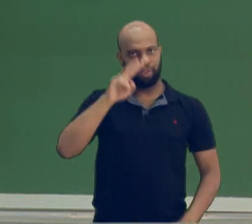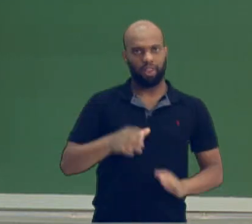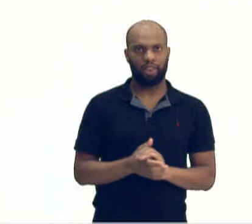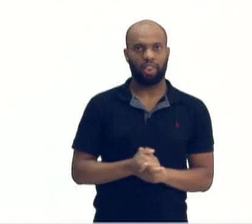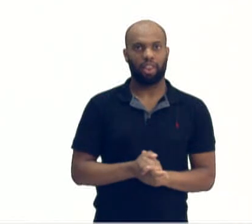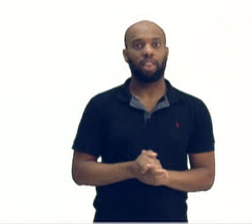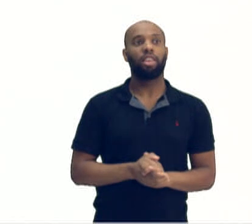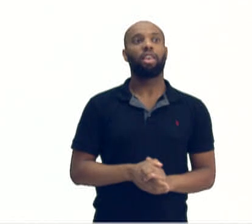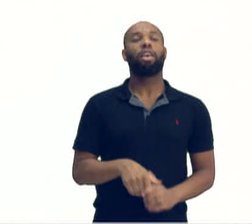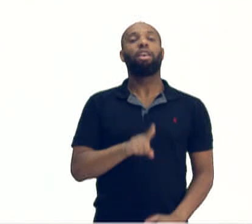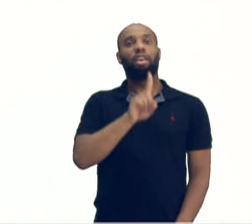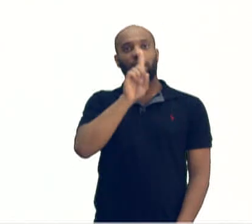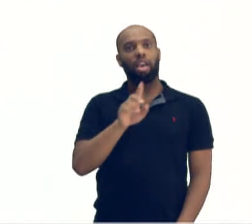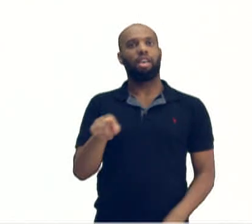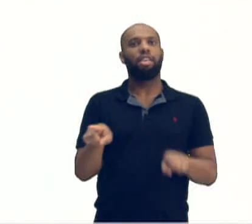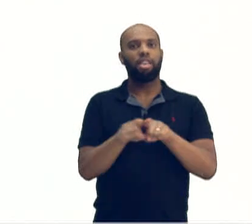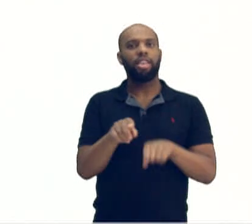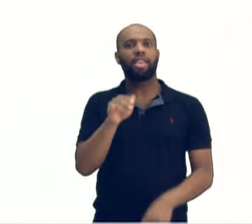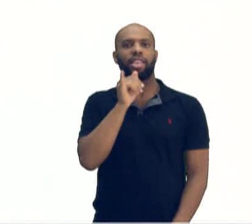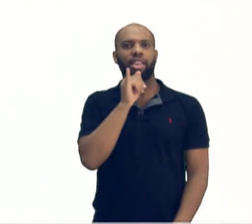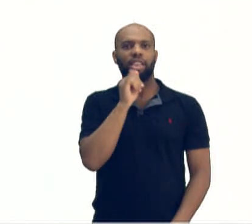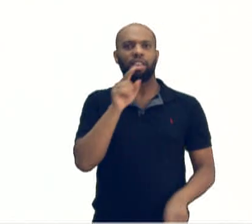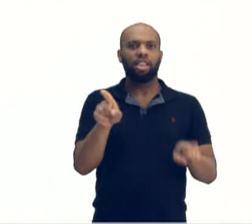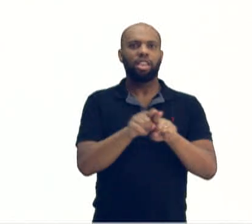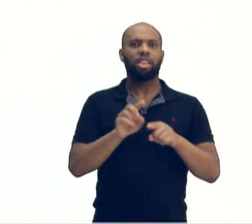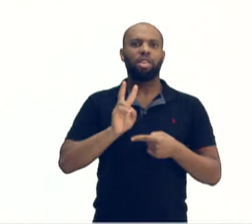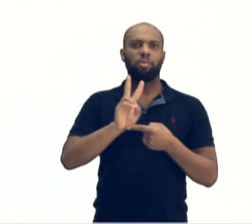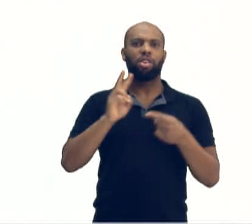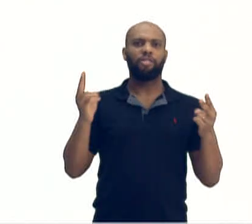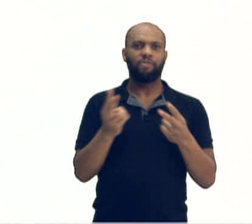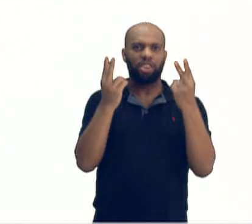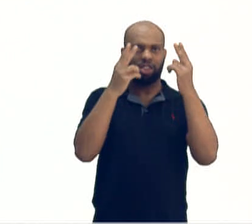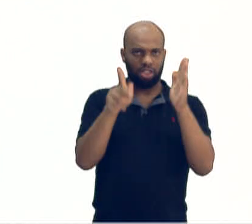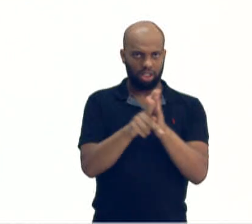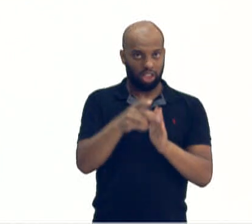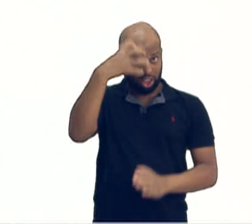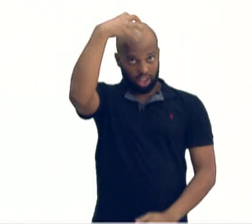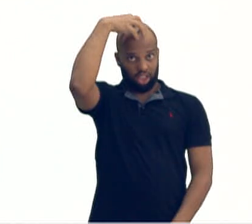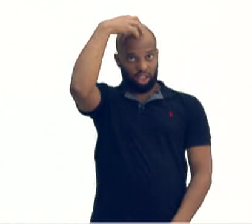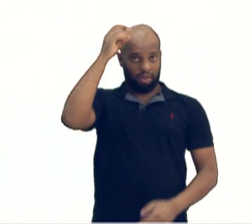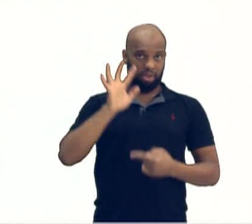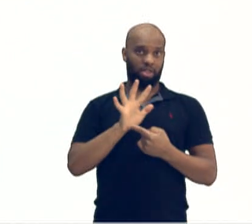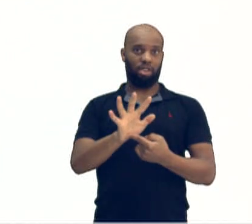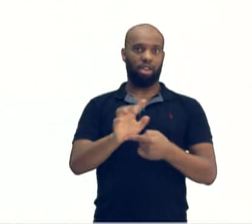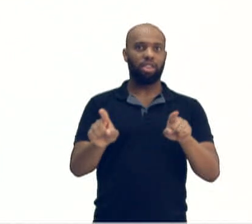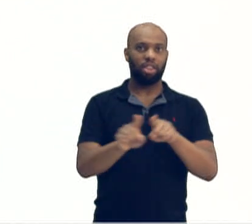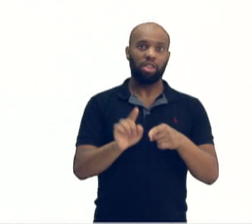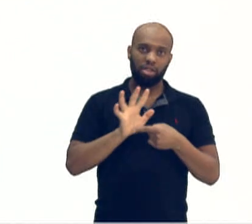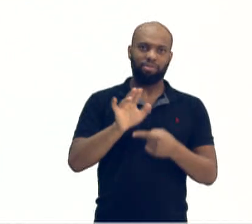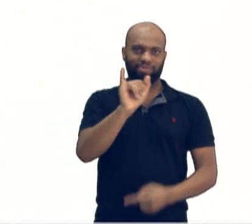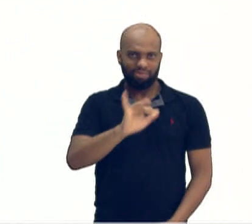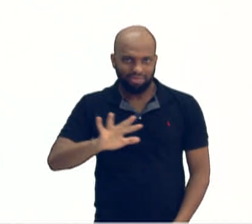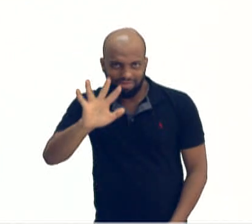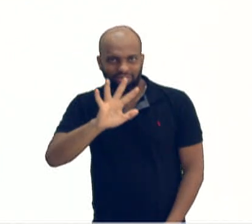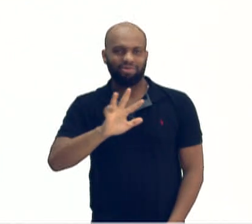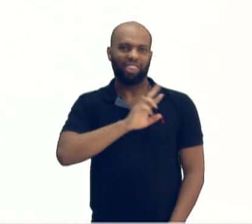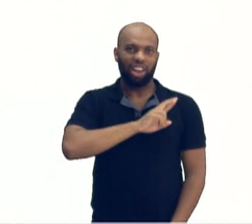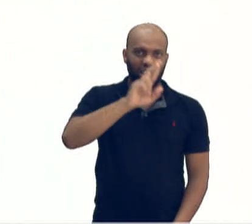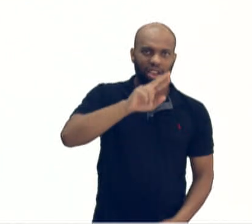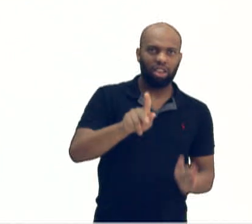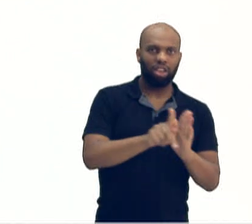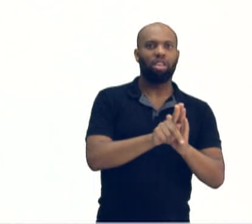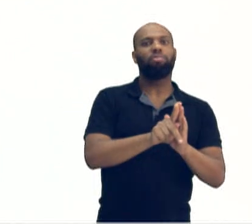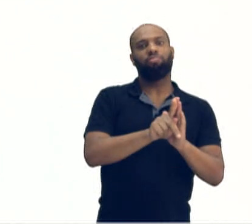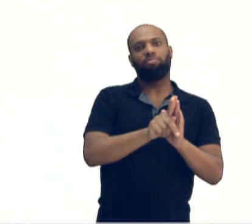Aqui um exemplo, né, da cena da vitória, né, de um rei. Então, a gente mostrou uma imagem religiosa, o teto da igreja, e aqui